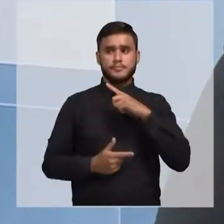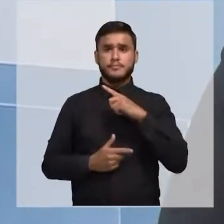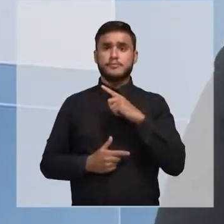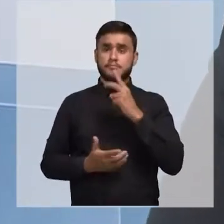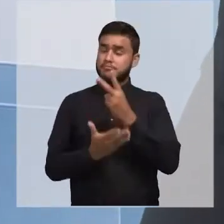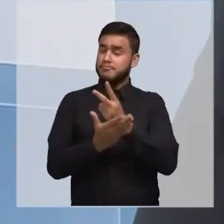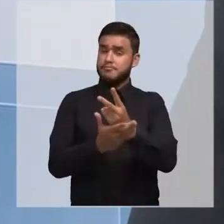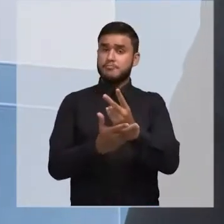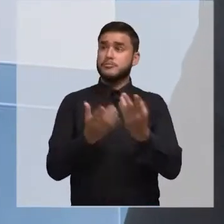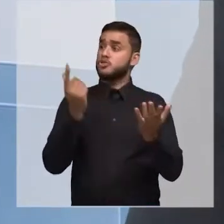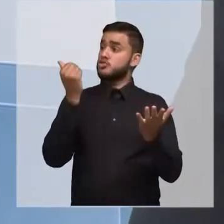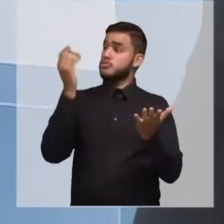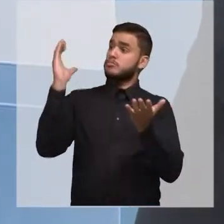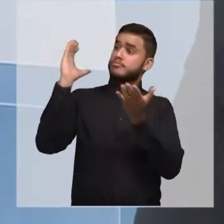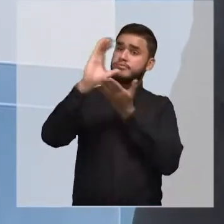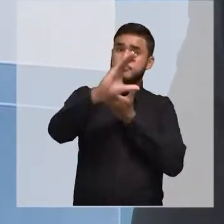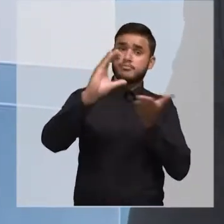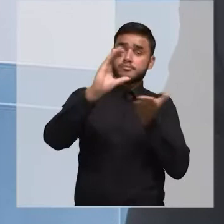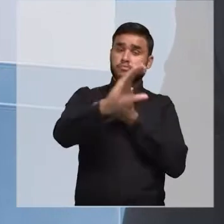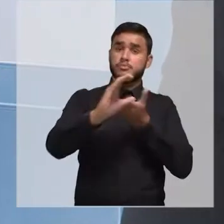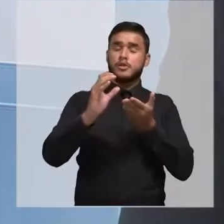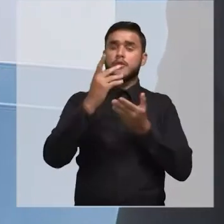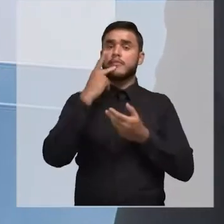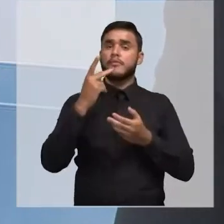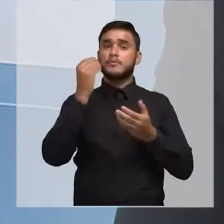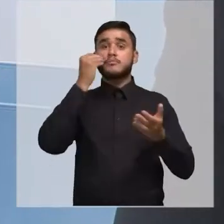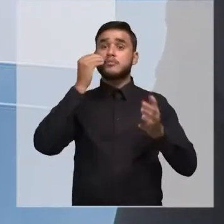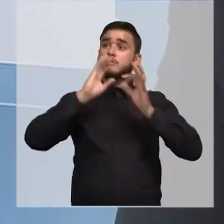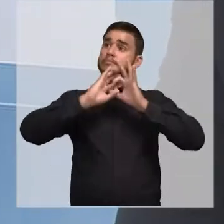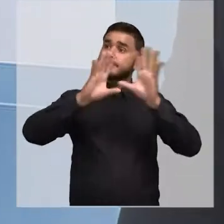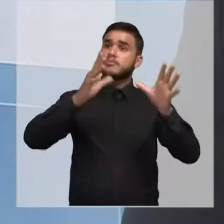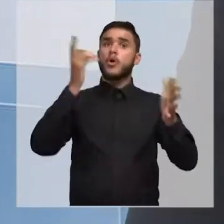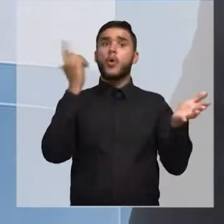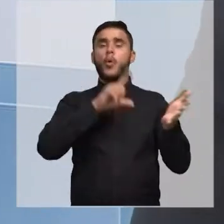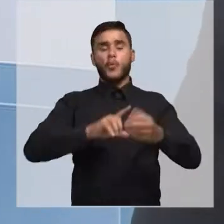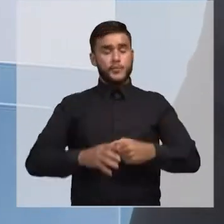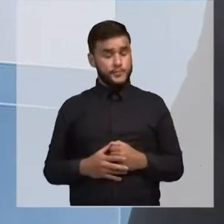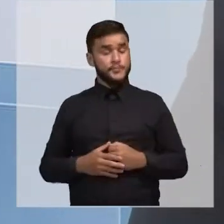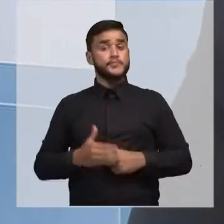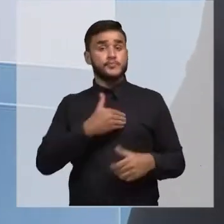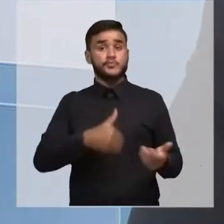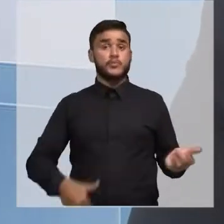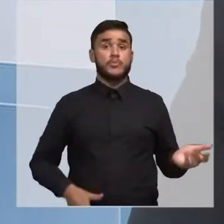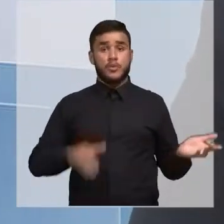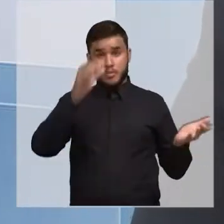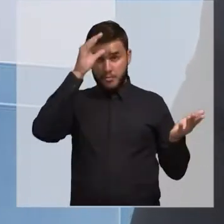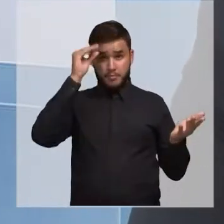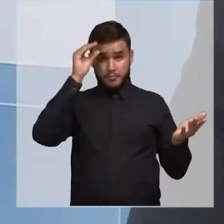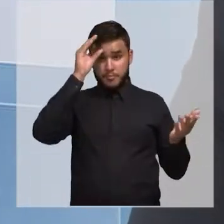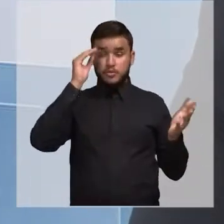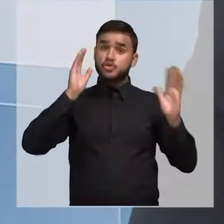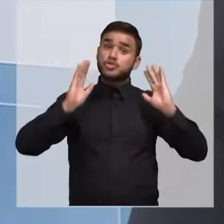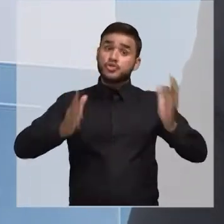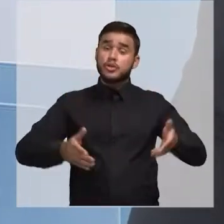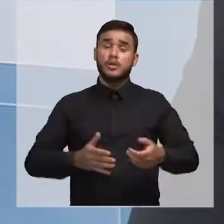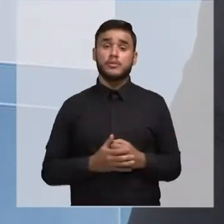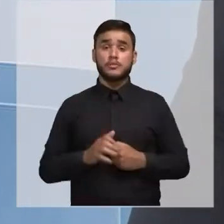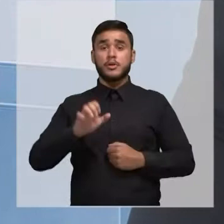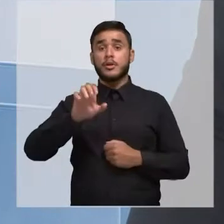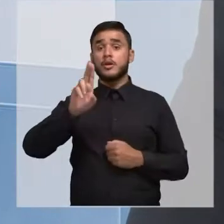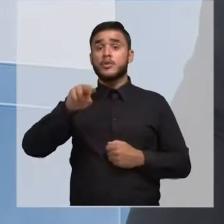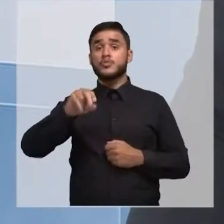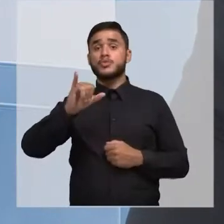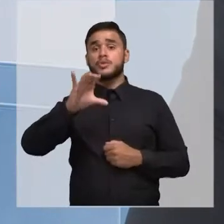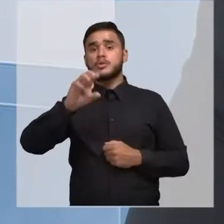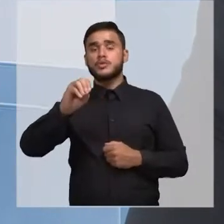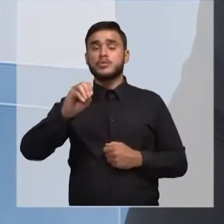sei nem se esse dinheiro chegou. Eu estou dizendo que os convênios foram destravados, né? E isso era o que o Eunício tinha para